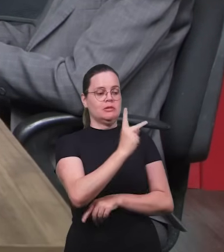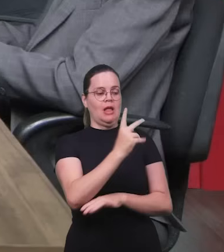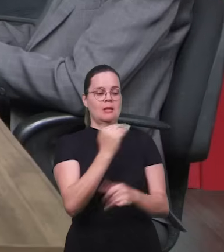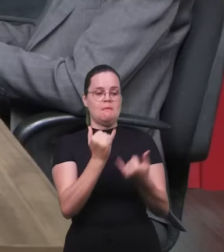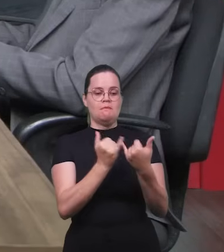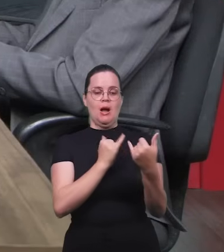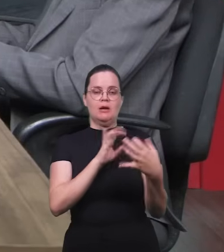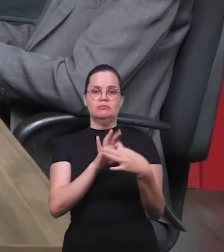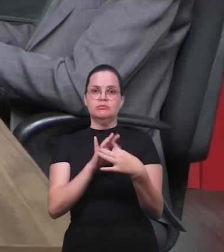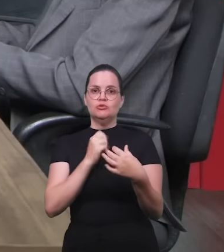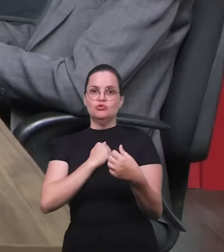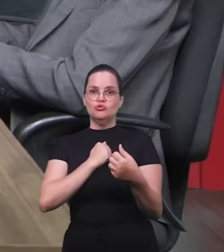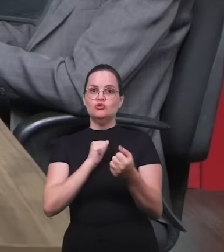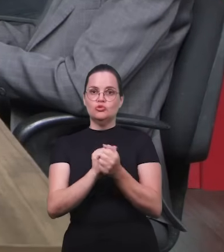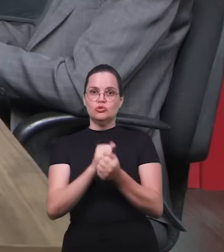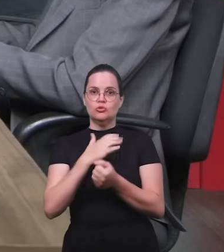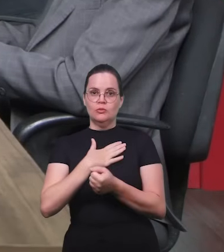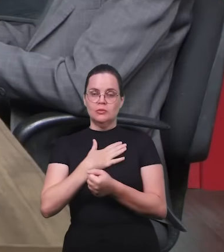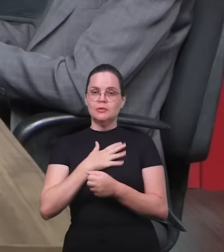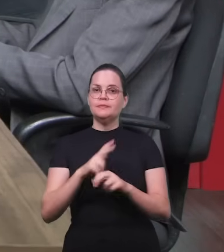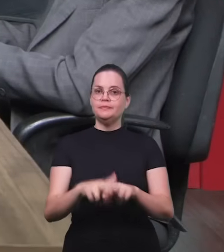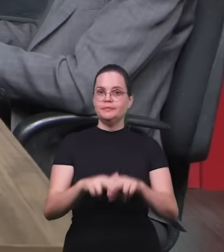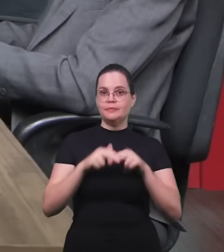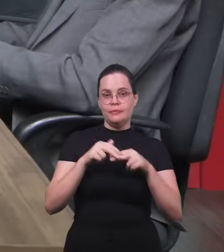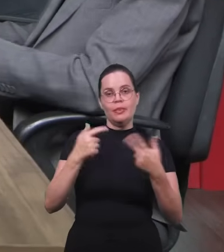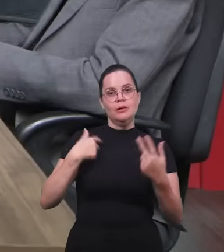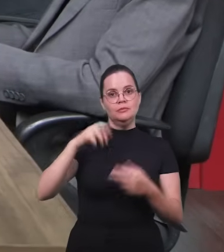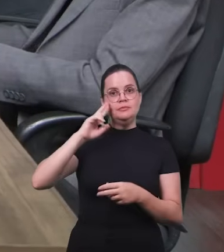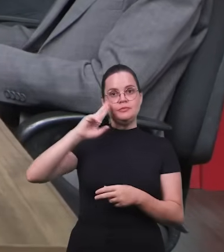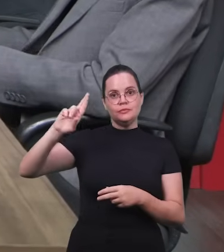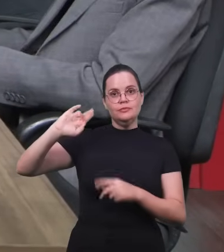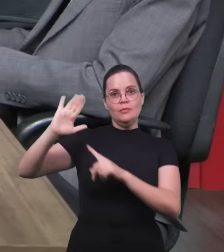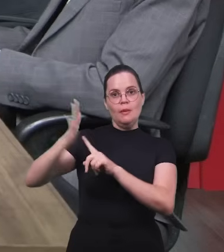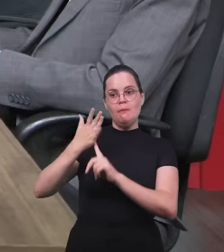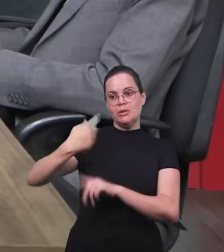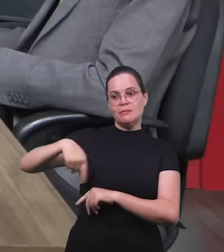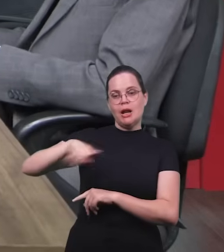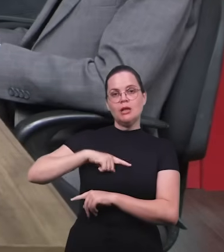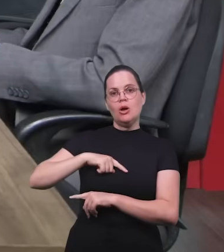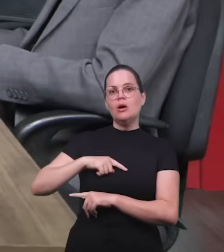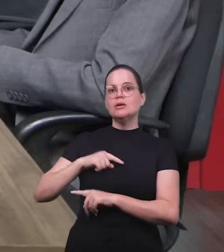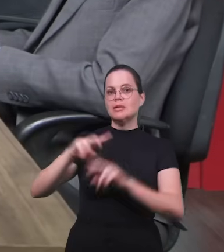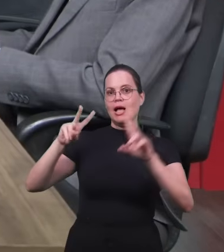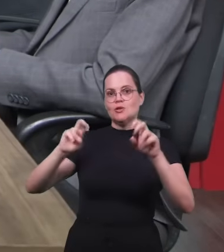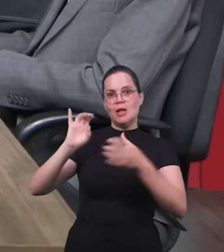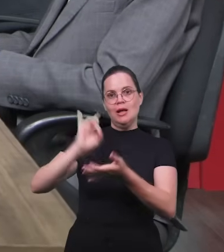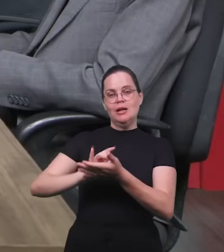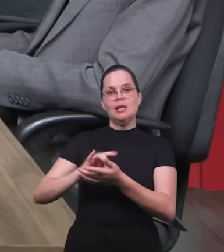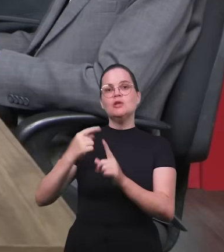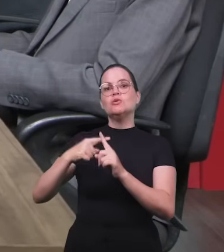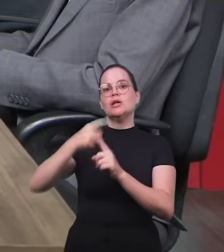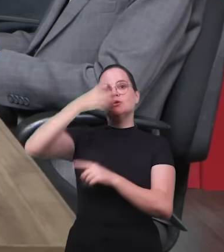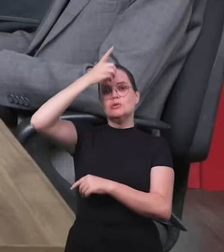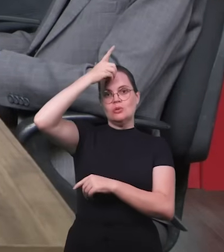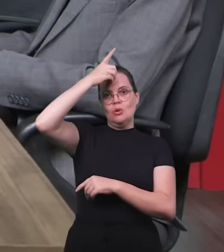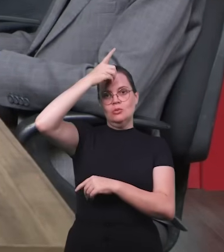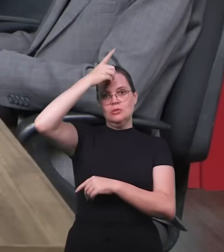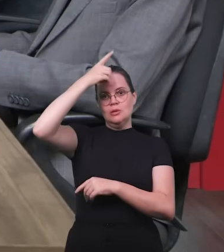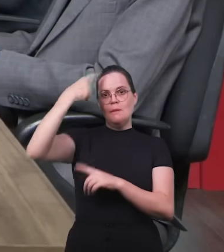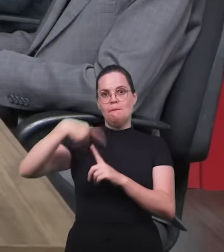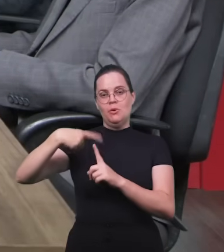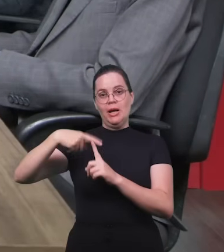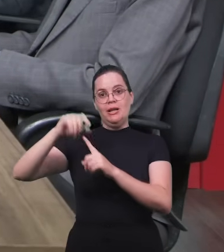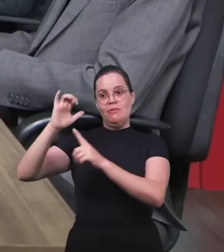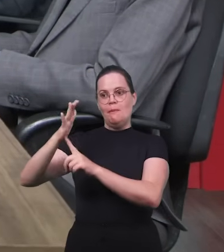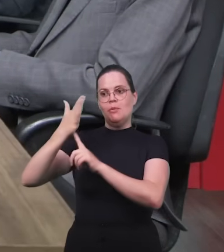nós, essa realidade divina, quando ele nos dá os dons espirituais. Então ele vai abrir uma realidade que existe, mas que nós só